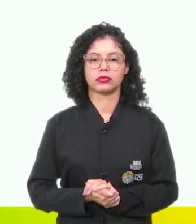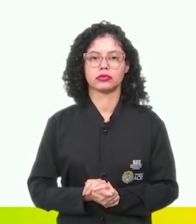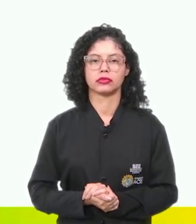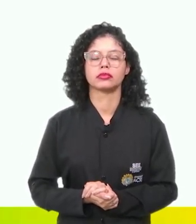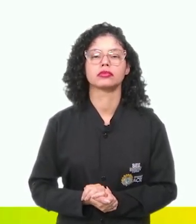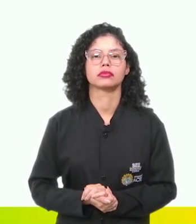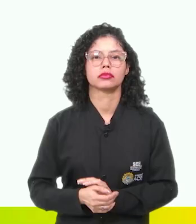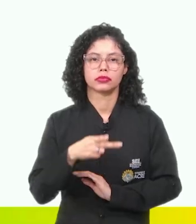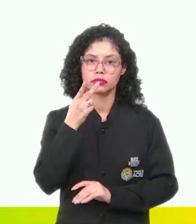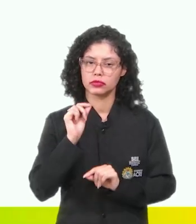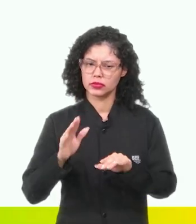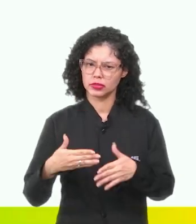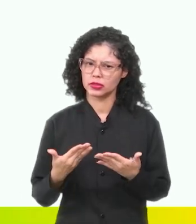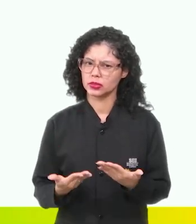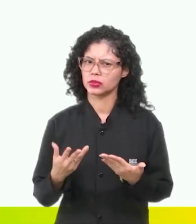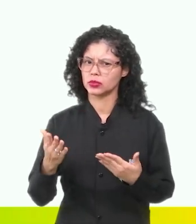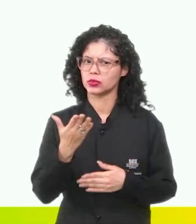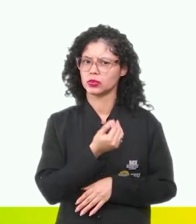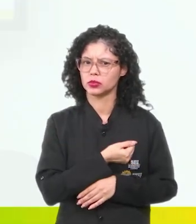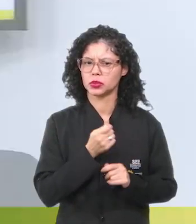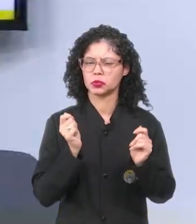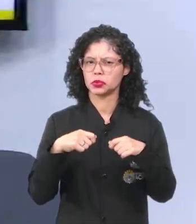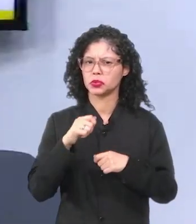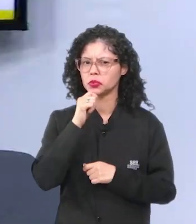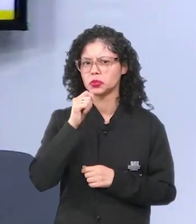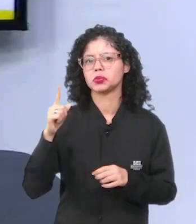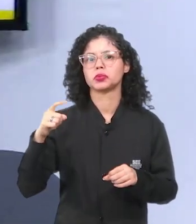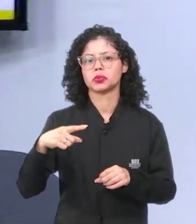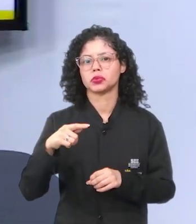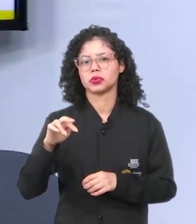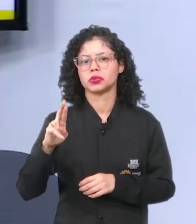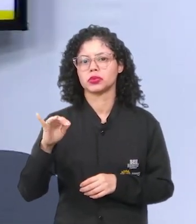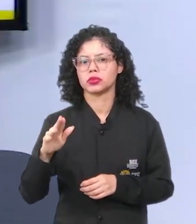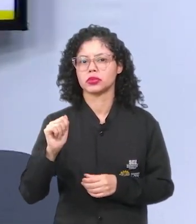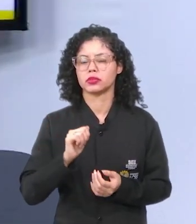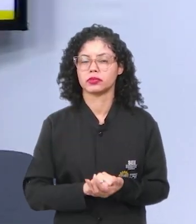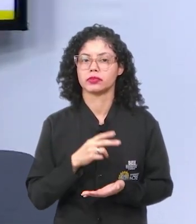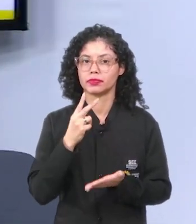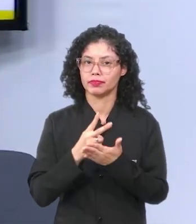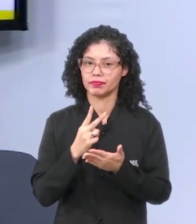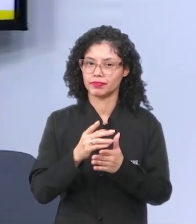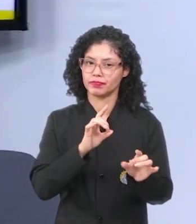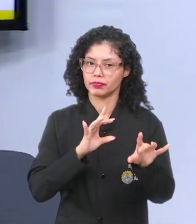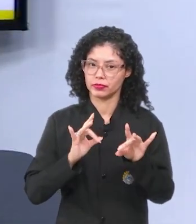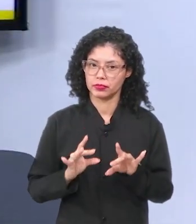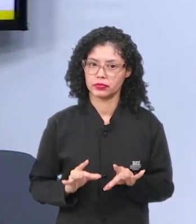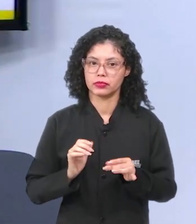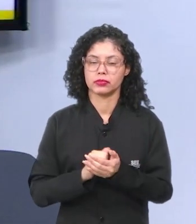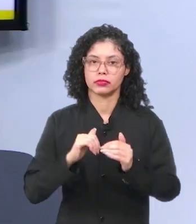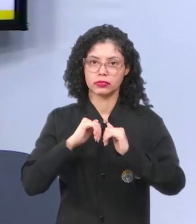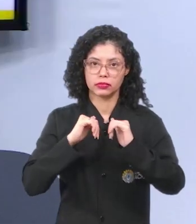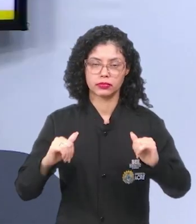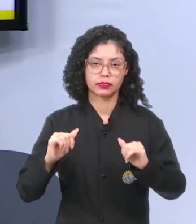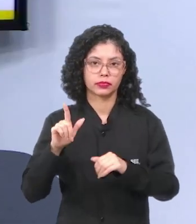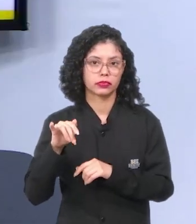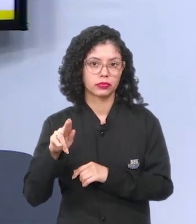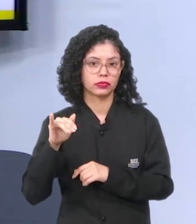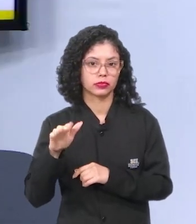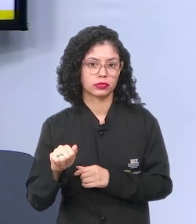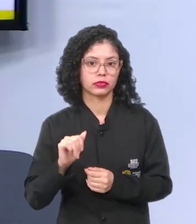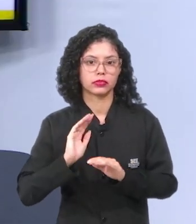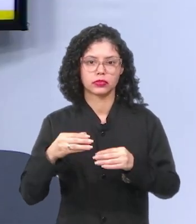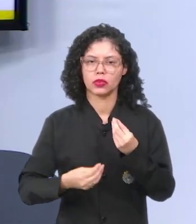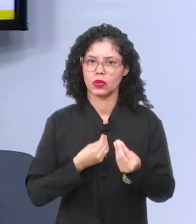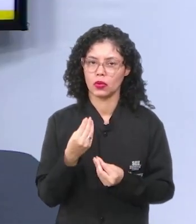E ele me fala qual é os números possíveis de gametas diferentes. Pessoal, é a mesma técnica. Eu vou separar os gametas. Como é que